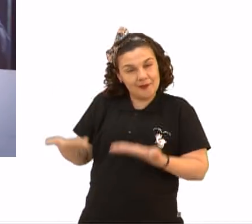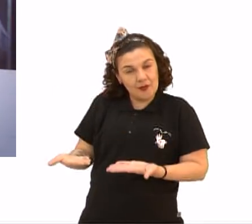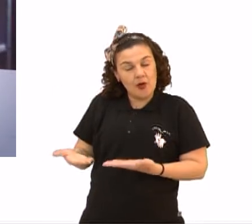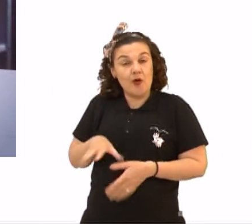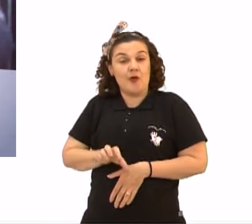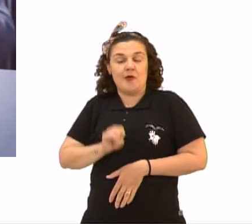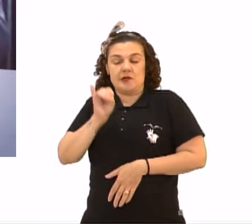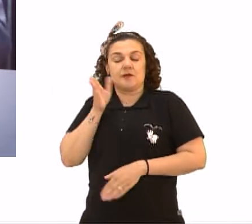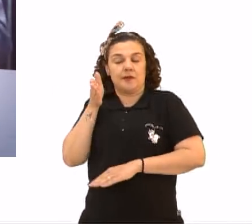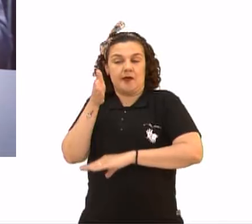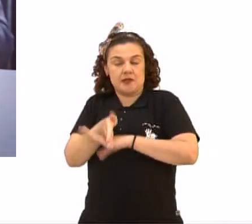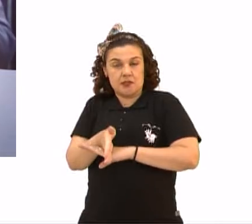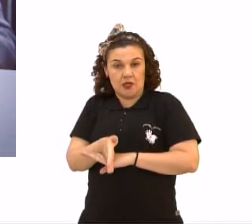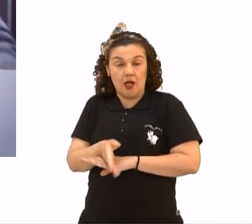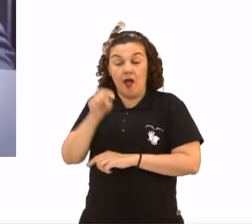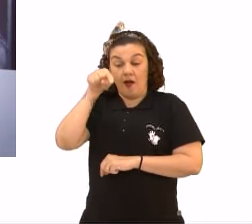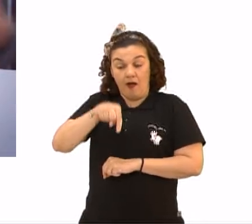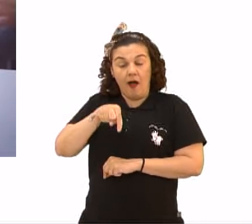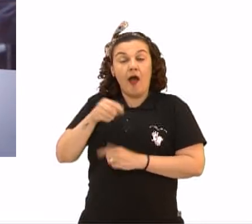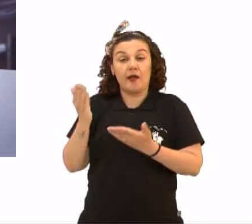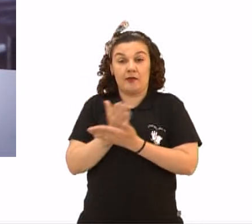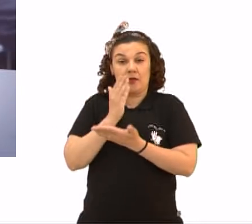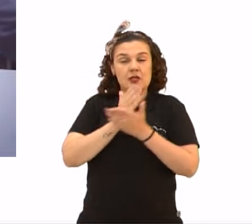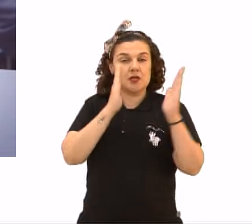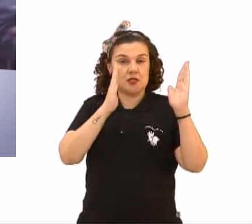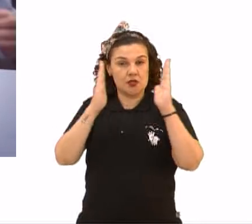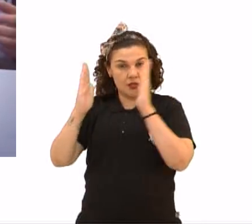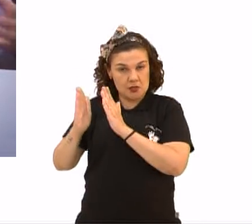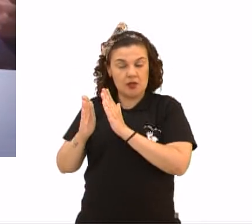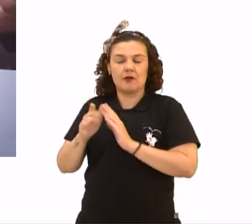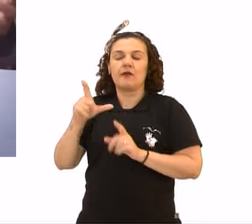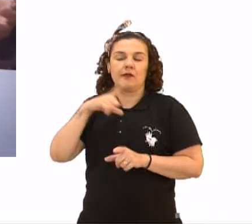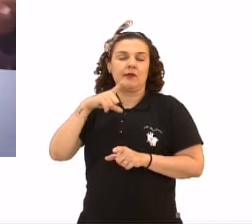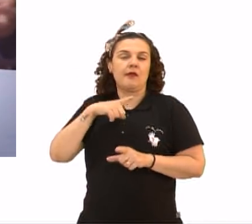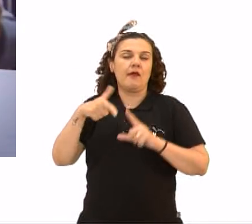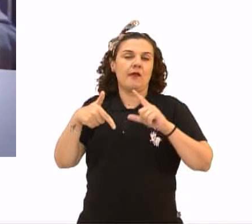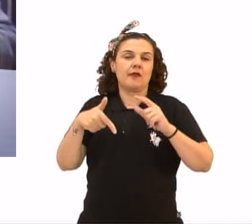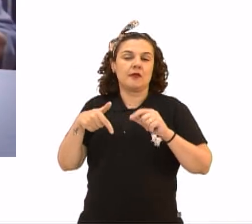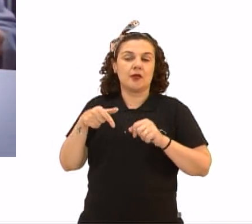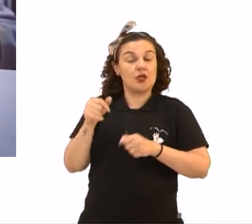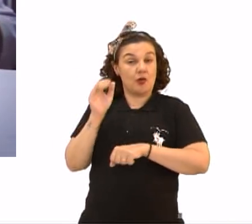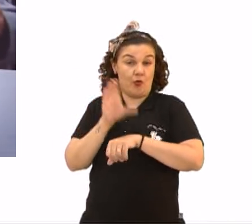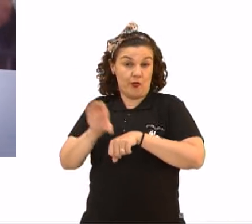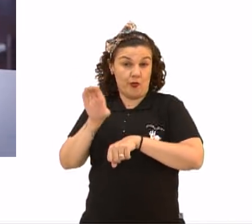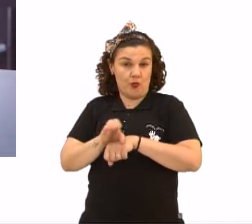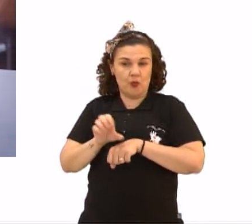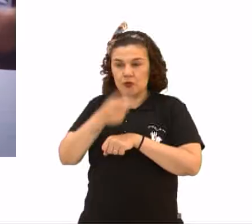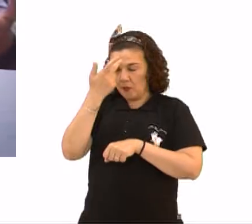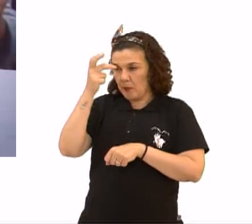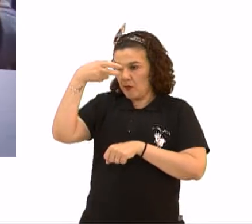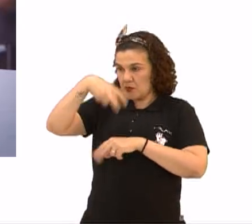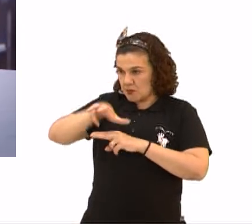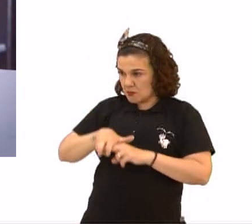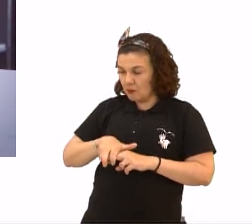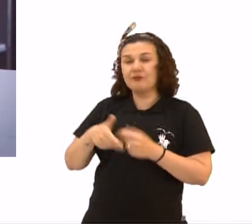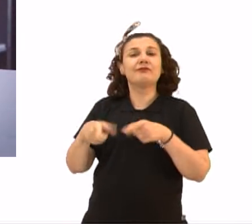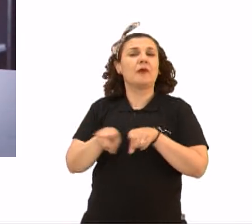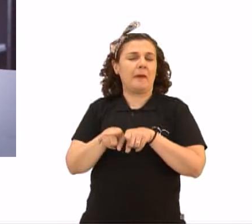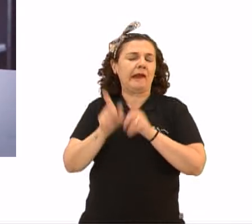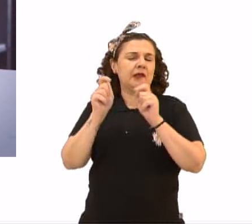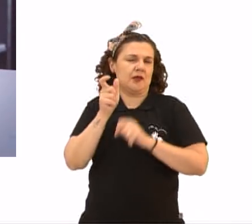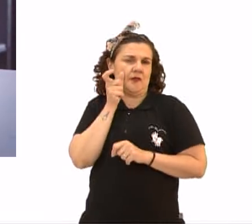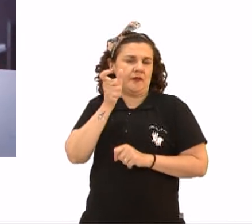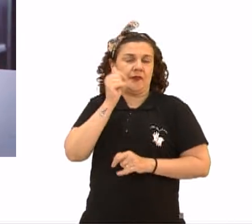vezes se você tem acesso, aqui na Gibiteca mesmo a gente faz sessões com modelo vivo, né? Mas se você não tem acesso, também dá para ver na internet. A internet tem